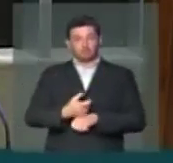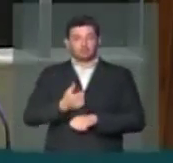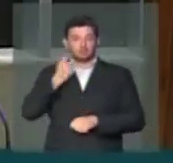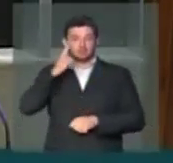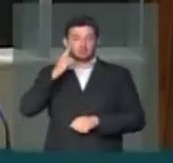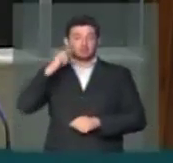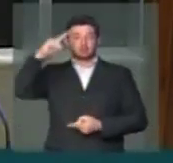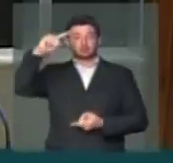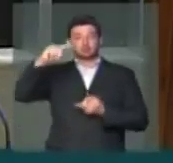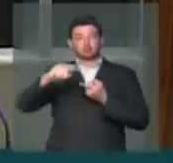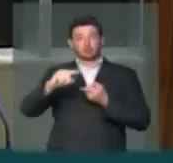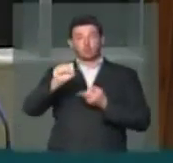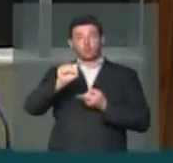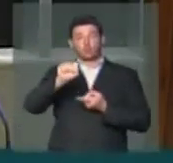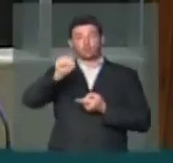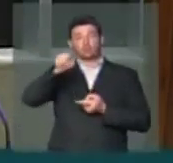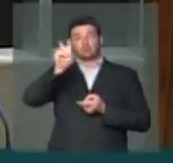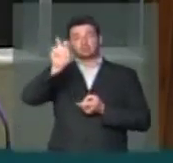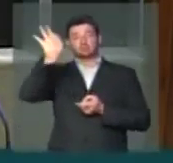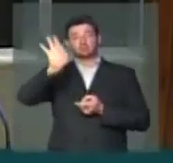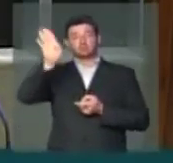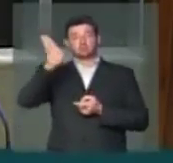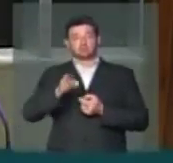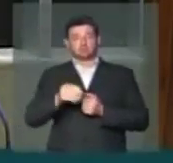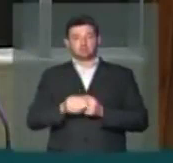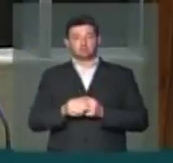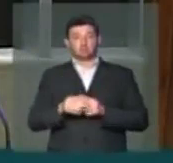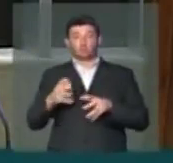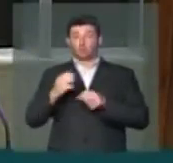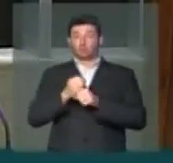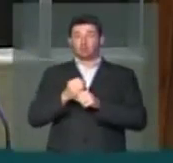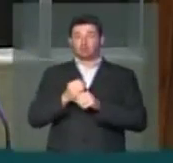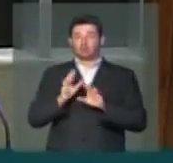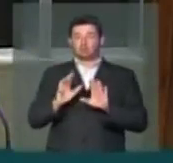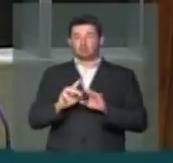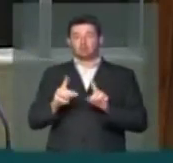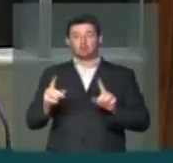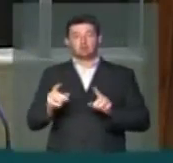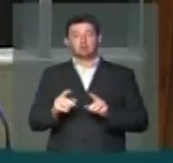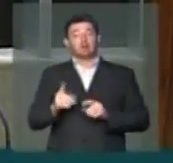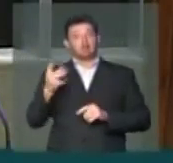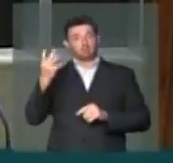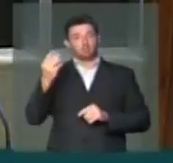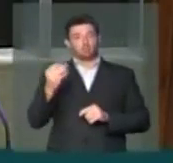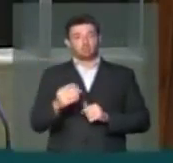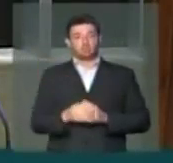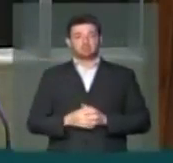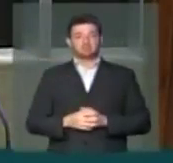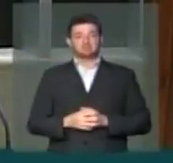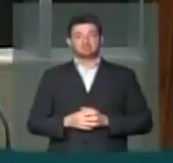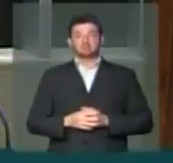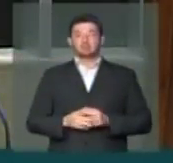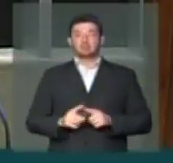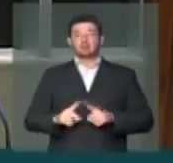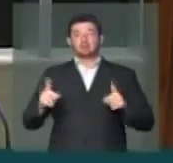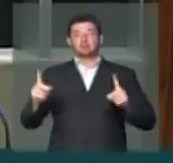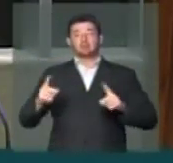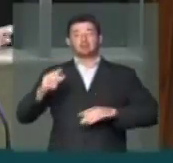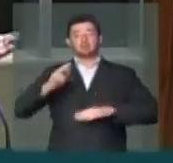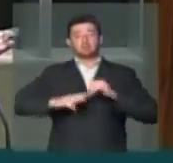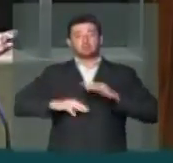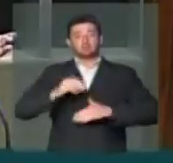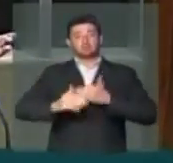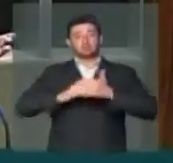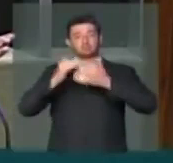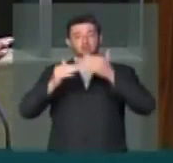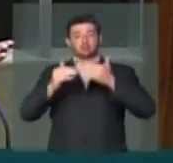reduziu-se a 8,5% do total, embora ainda seja um número expressivo. Mas a qualificação